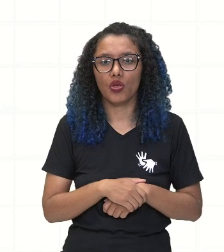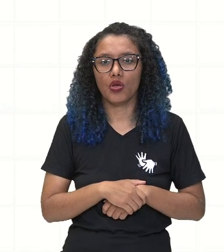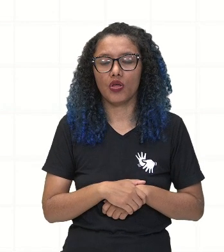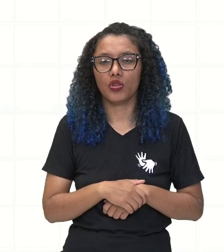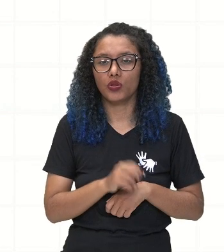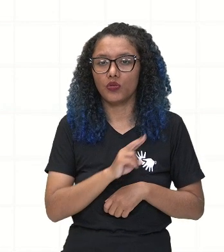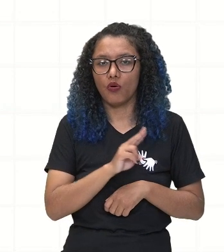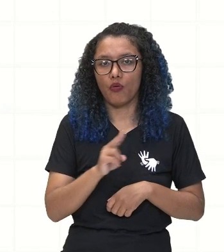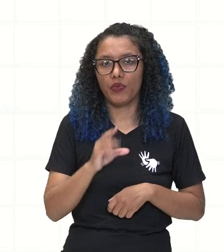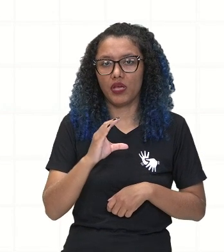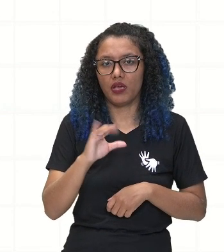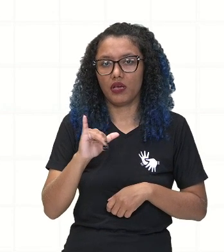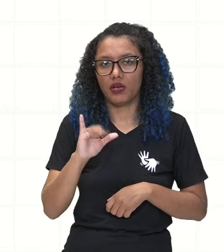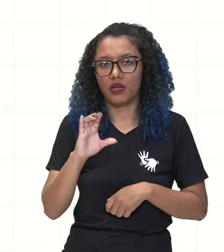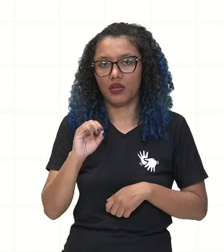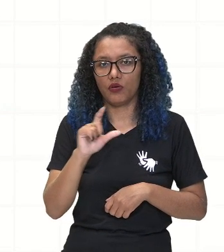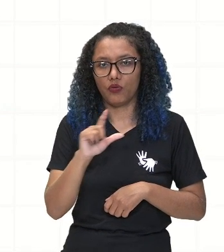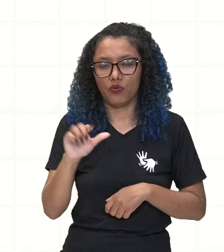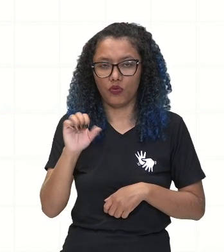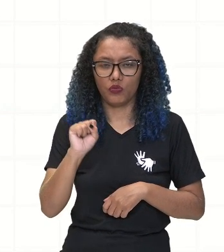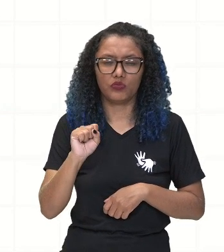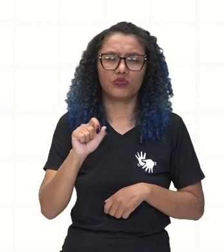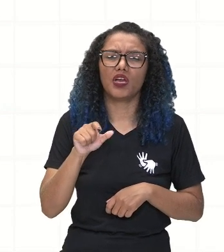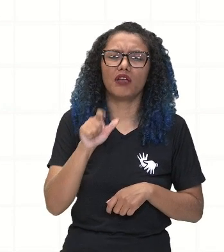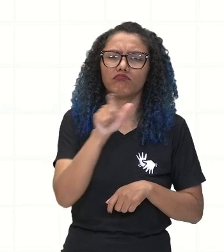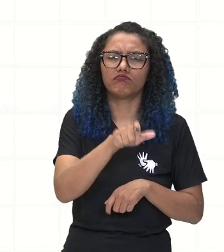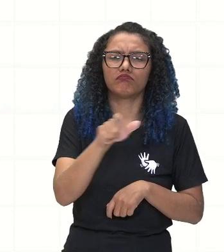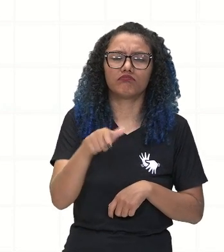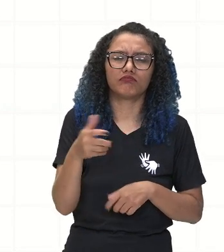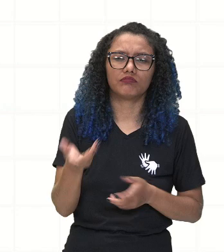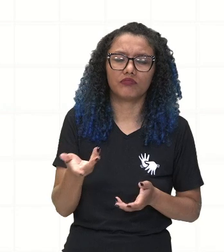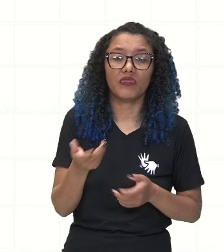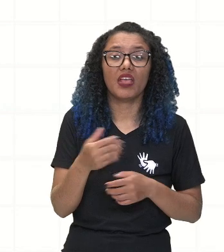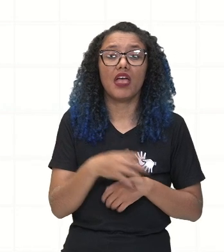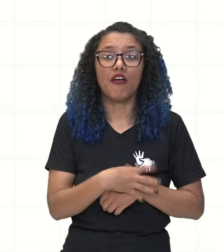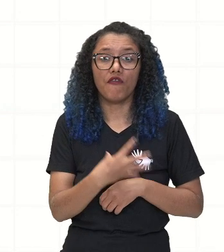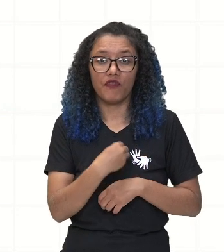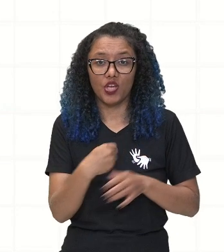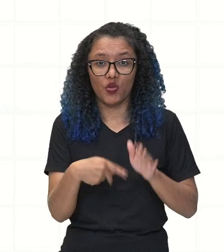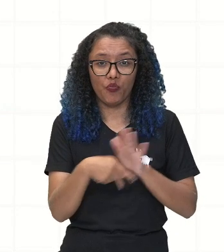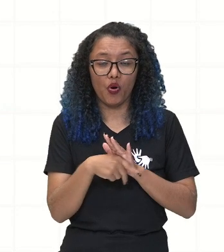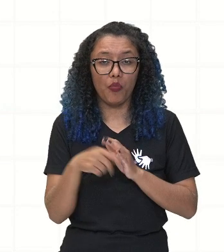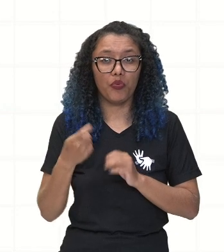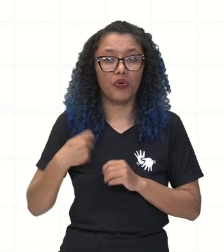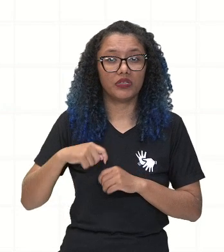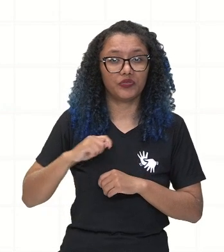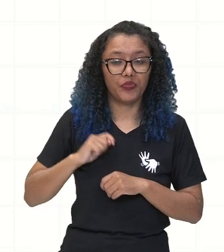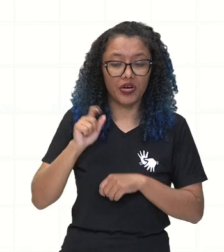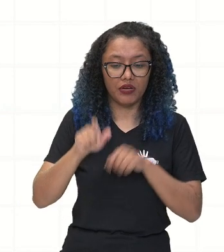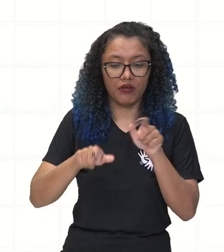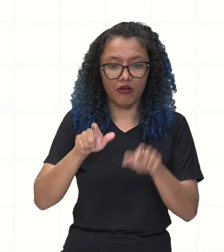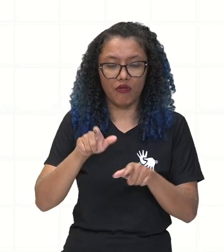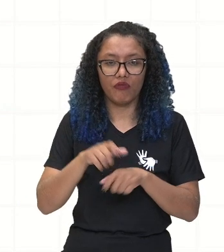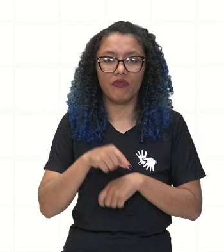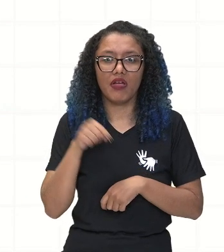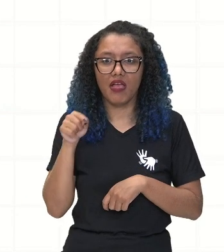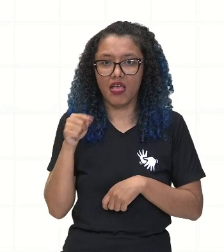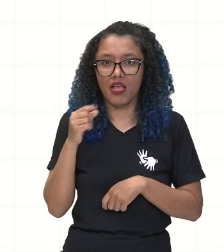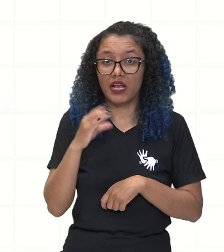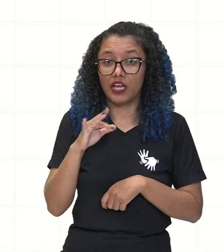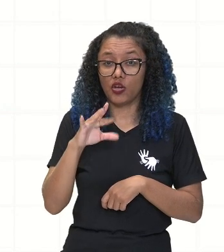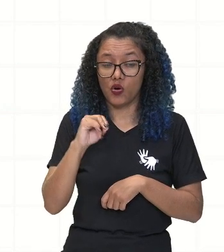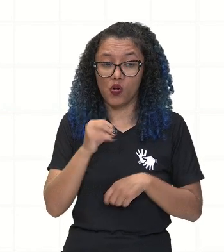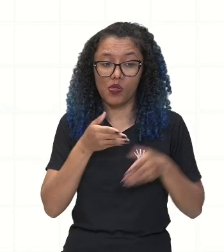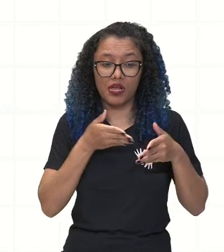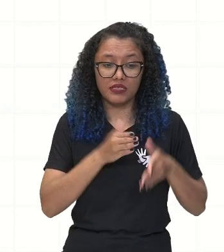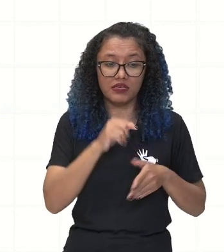esses crioulos? Eram justamente os descendentes de espanhóis aqui na América. Os nascidos na América, filhos